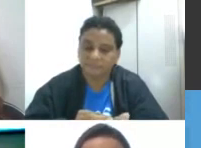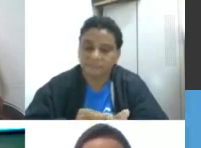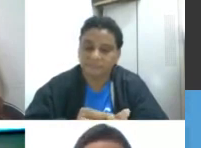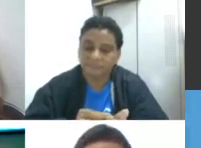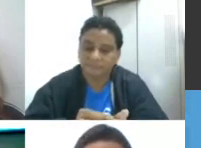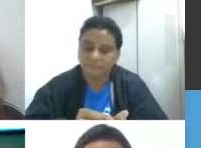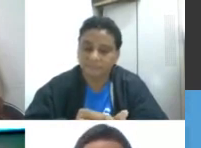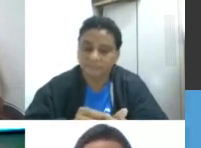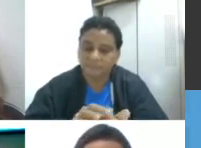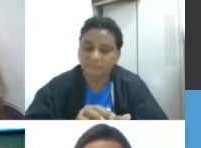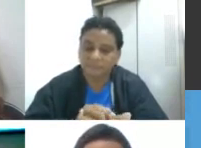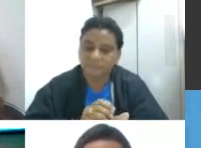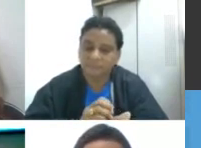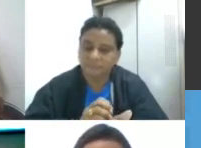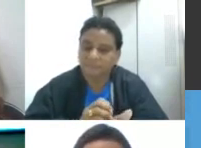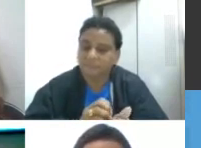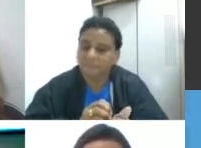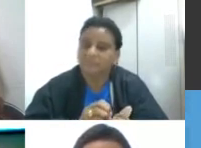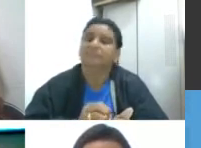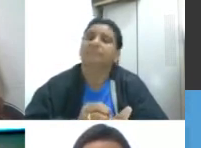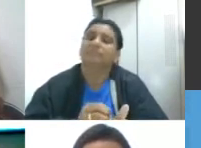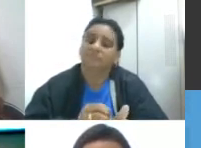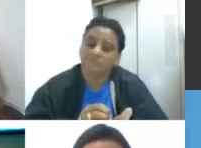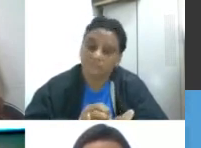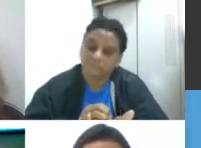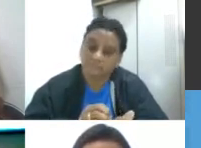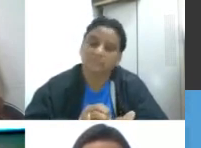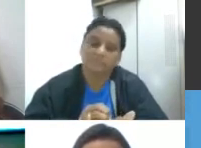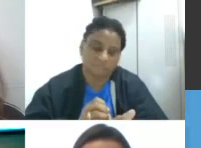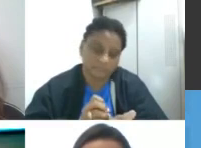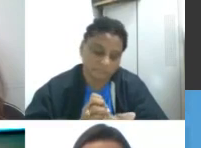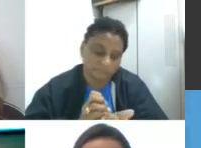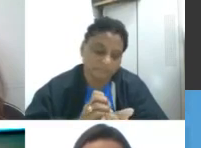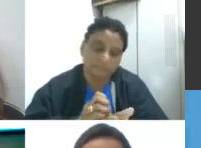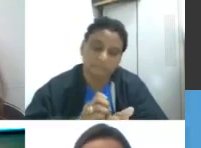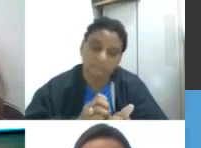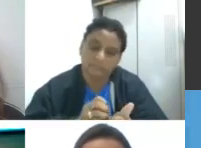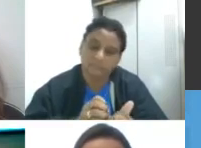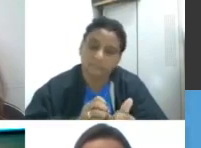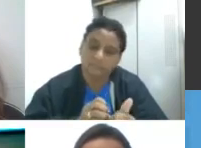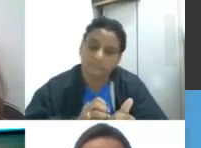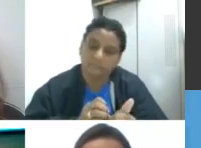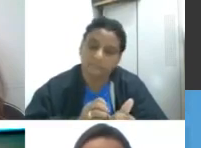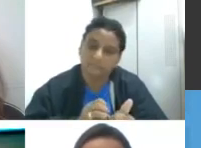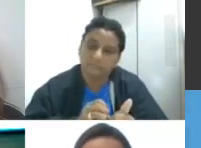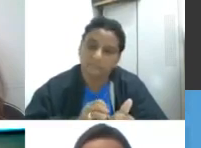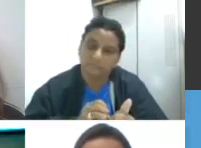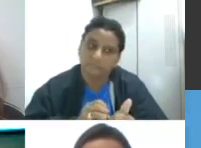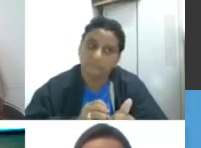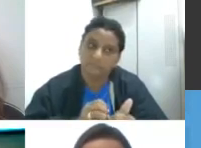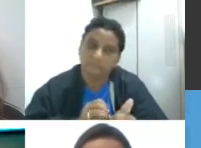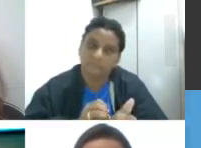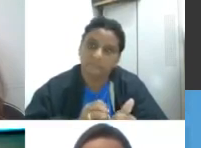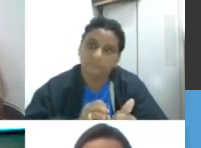da lei que já que falou essa lei de janeiro que é uma lei que a gente precisa saber que ela existe né todo